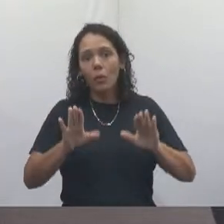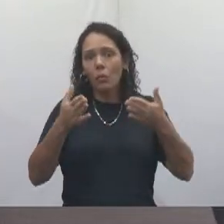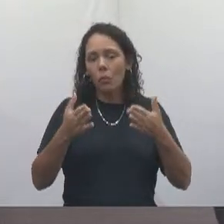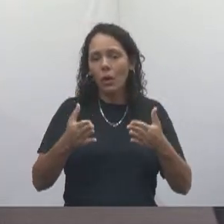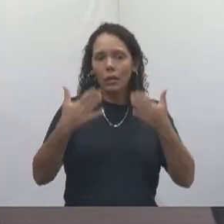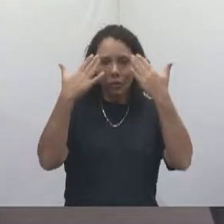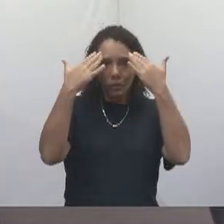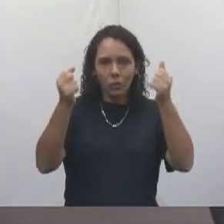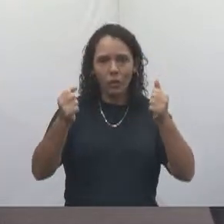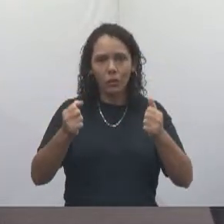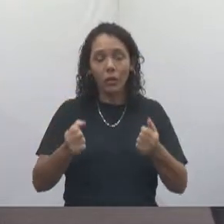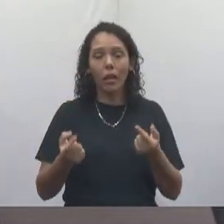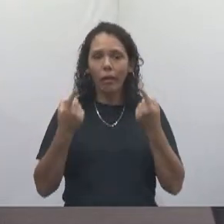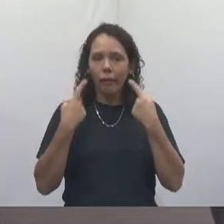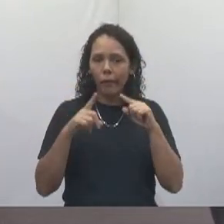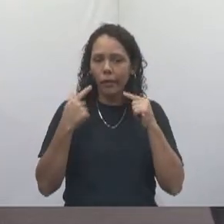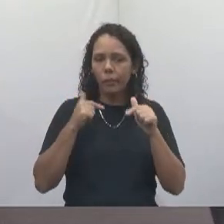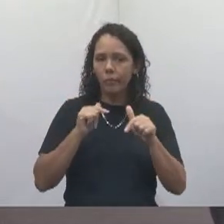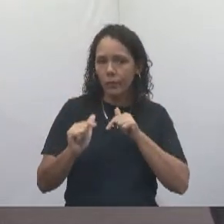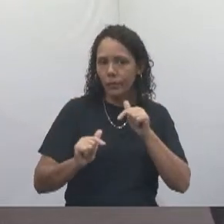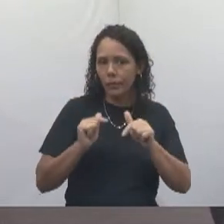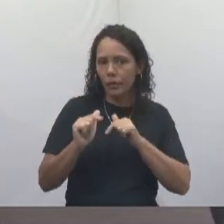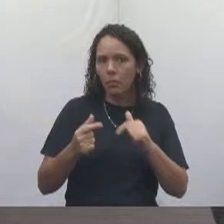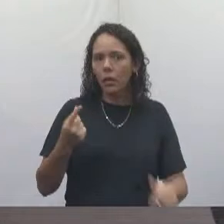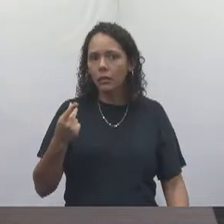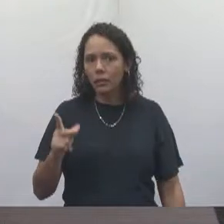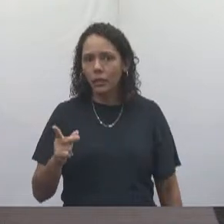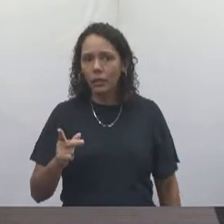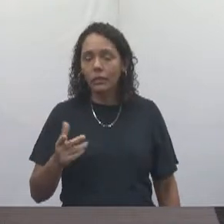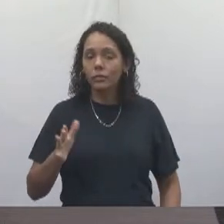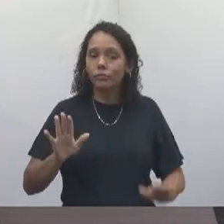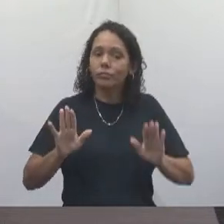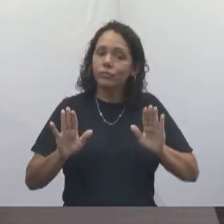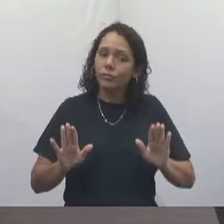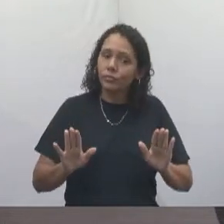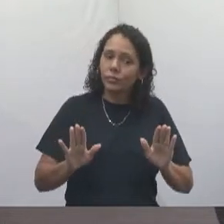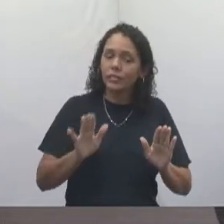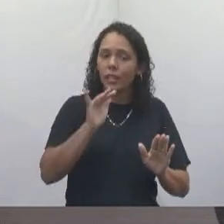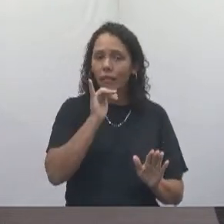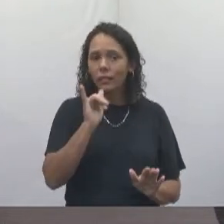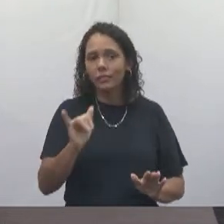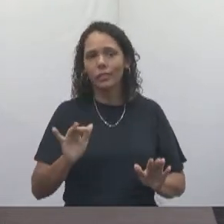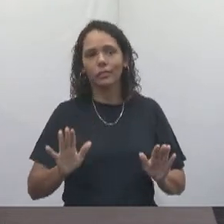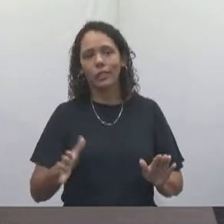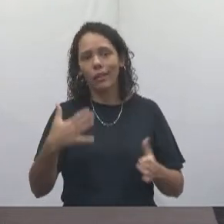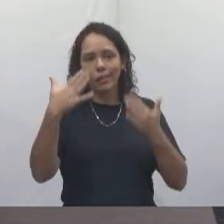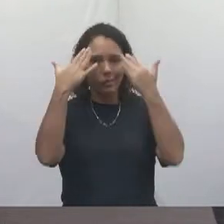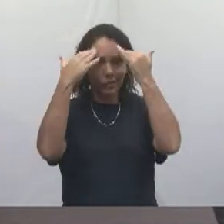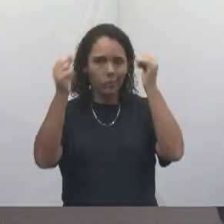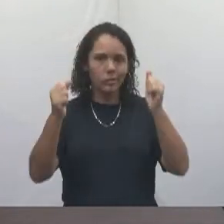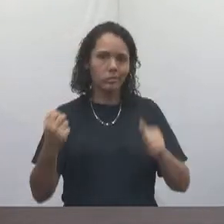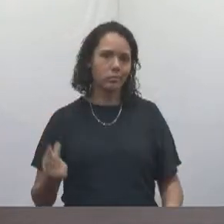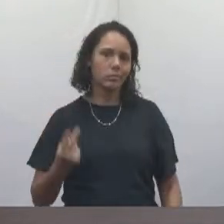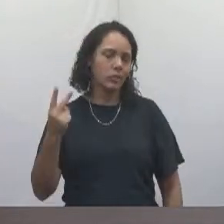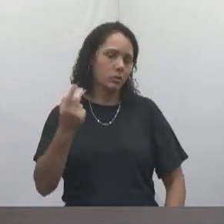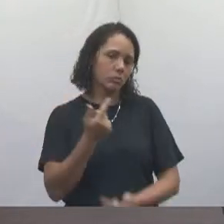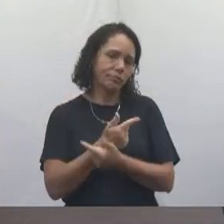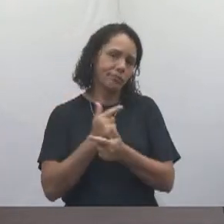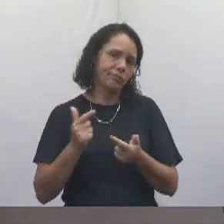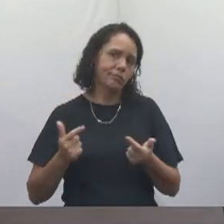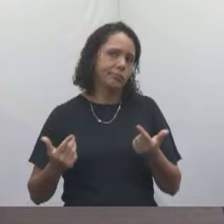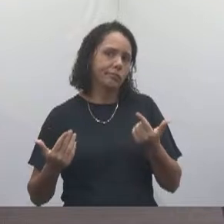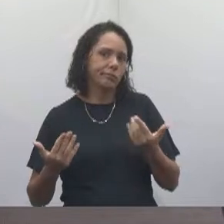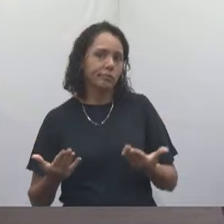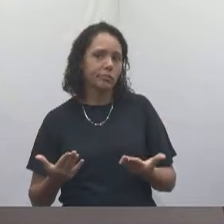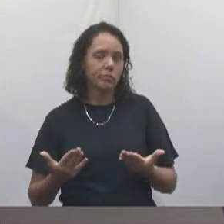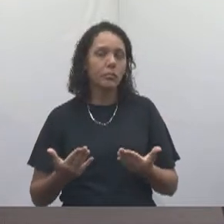sentido oposto à sua administração, aí o Tribunal de Contas não vale nada. Mas eu não me espanto, não